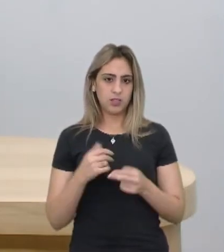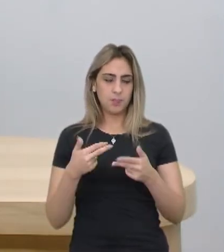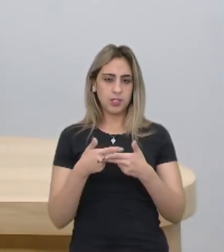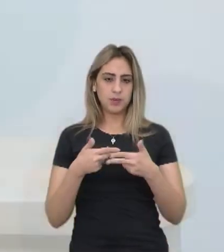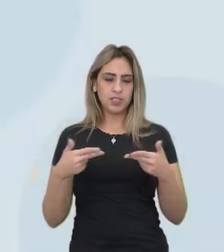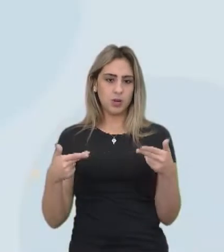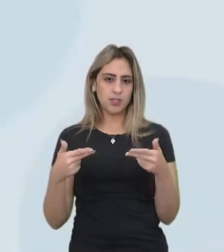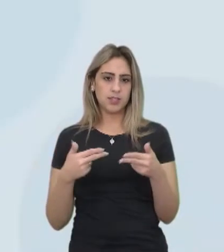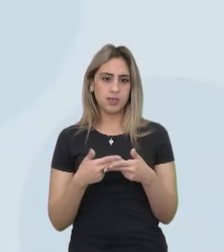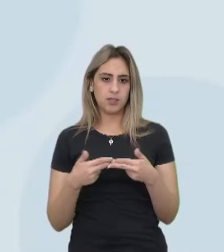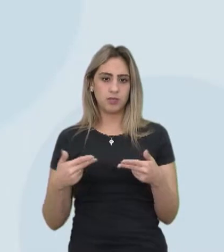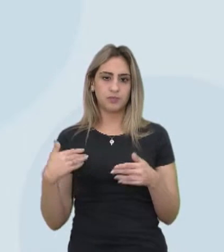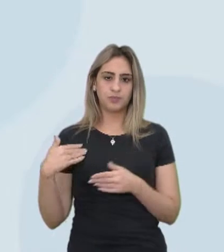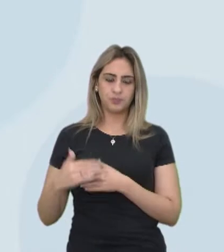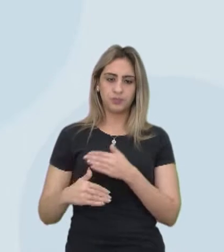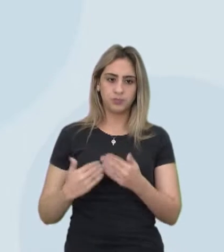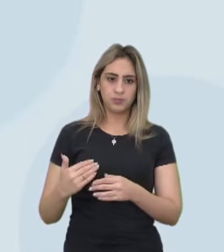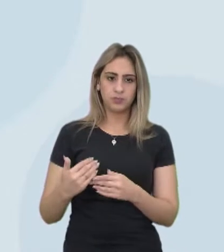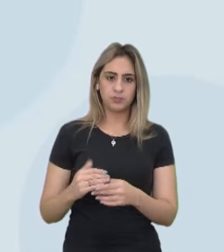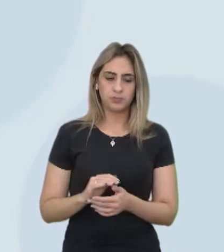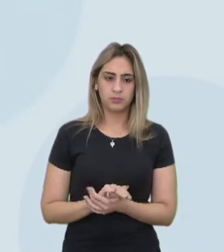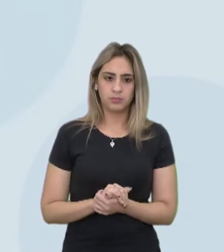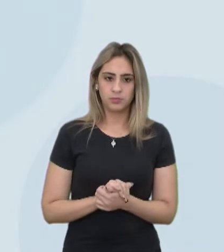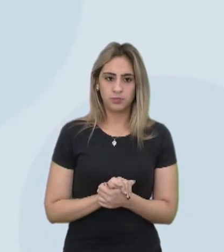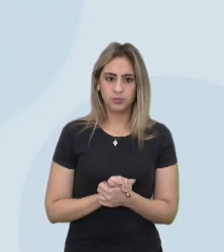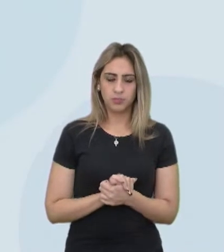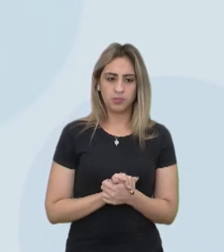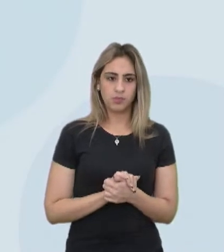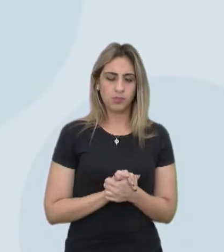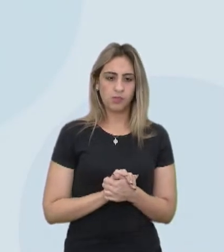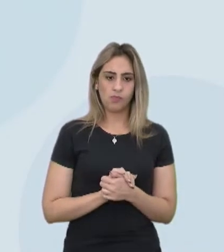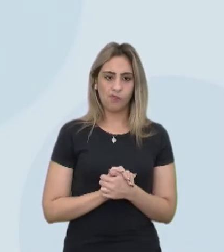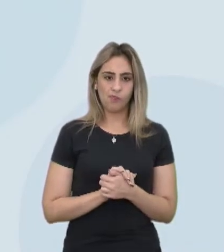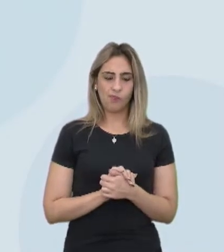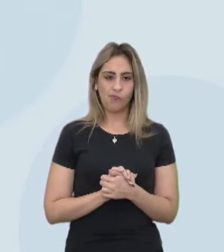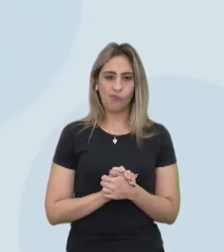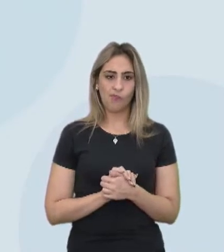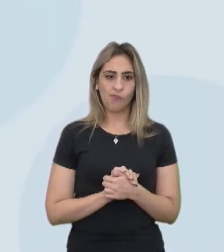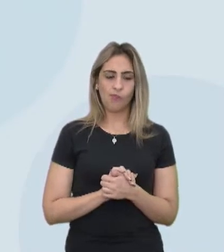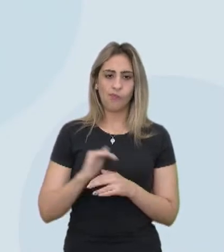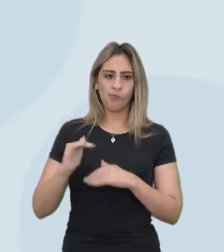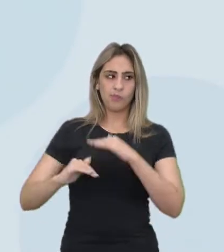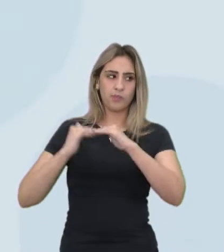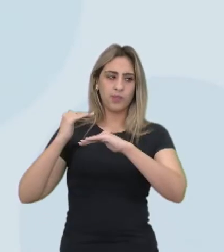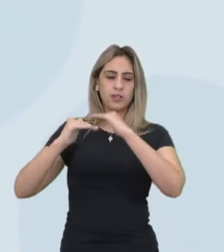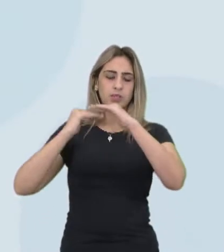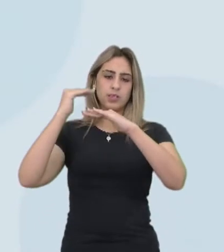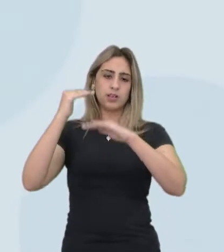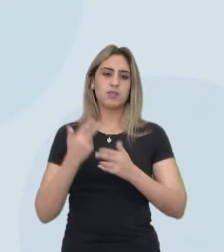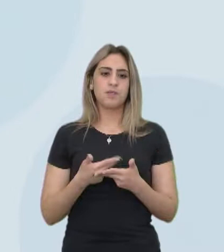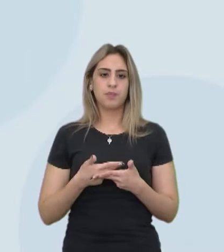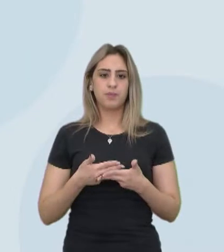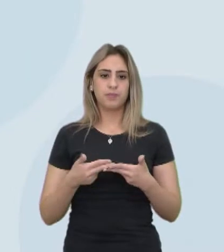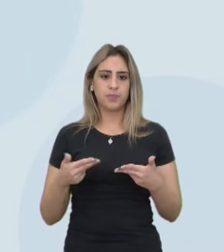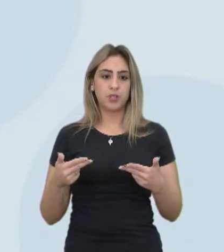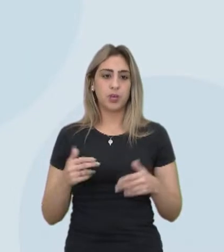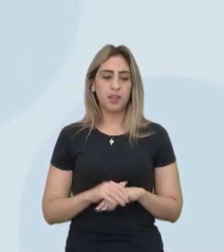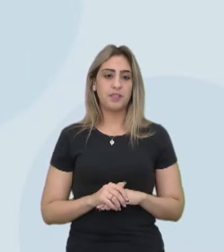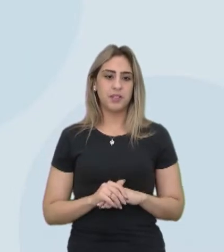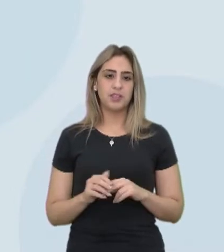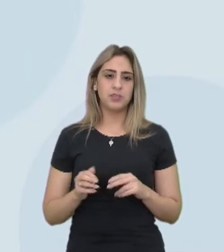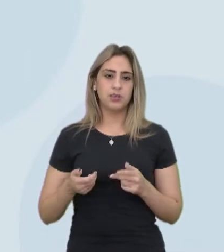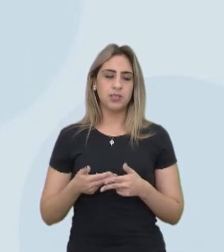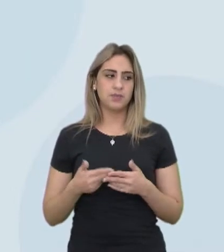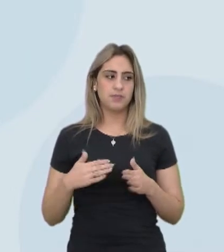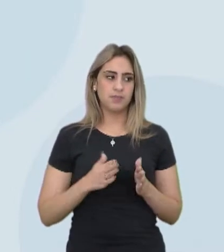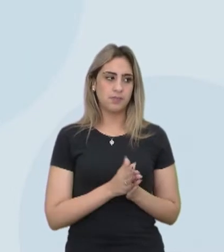aí na tela, né? A gente tá vendo questões aí ligadas ao crescimento populacional. Obviamente, a